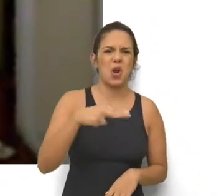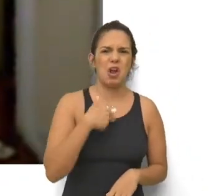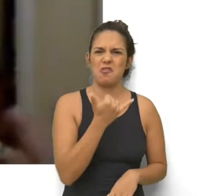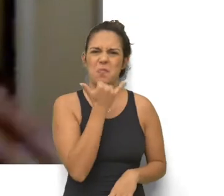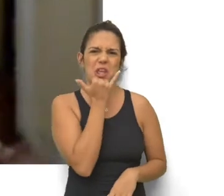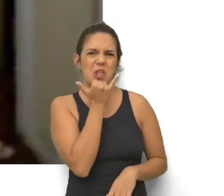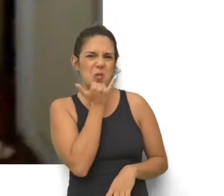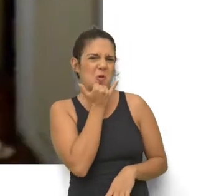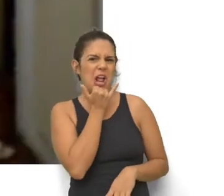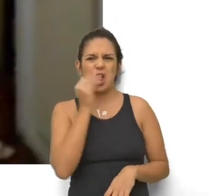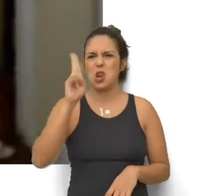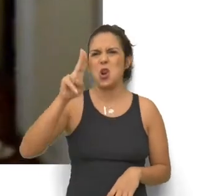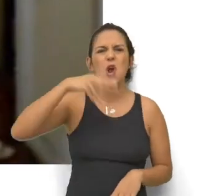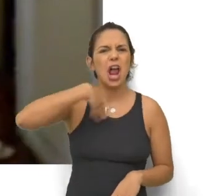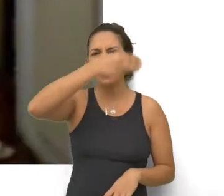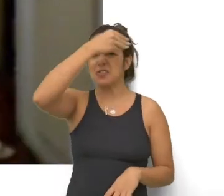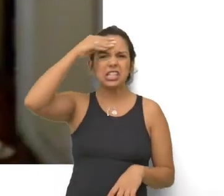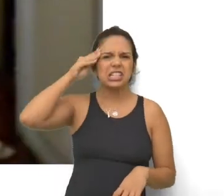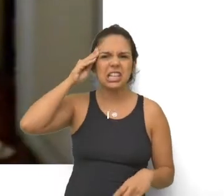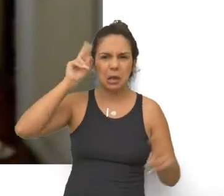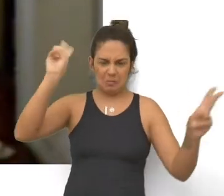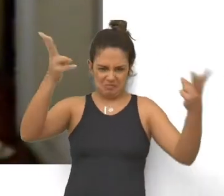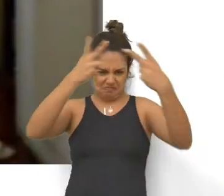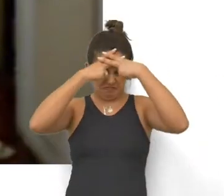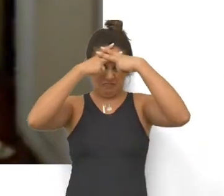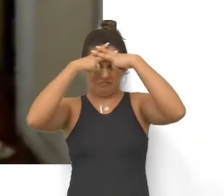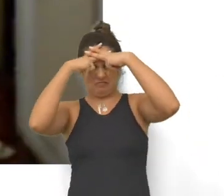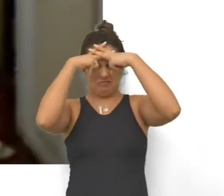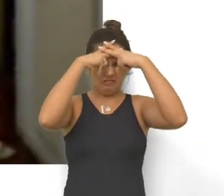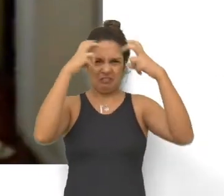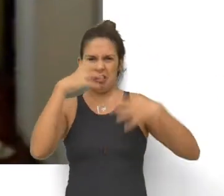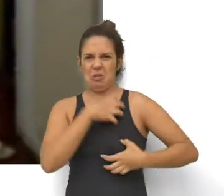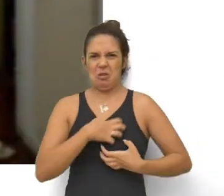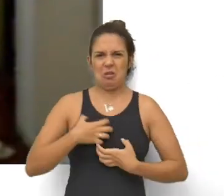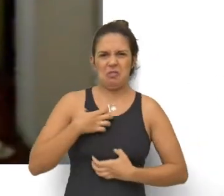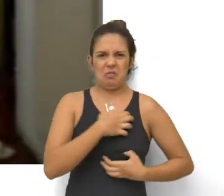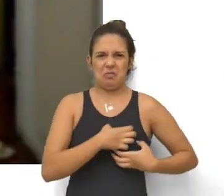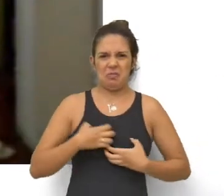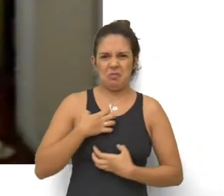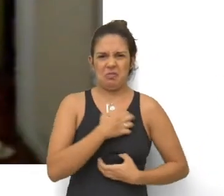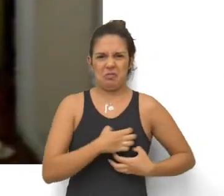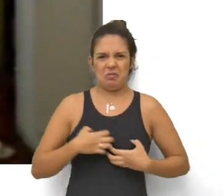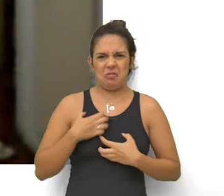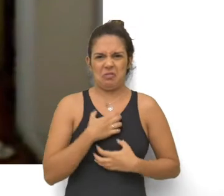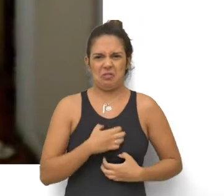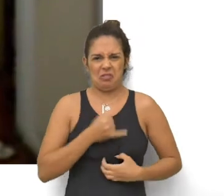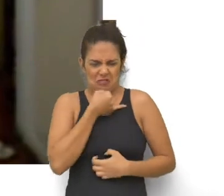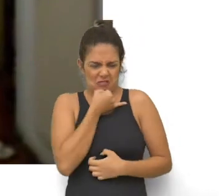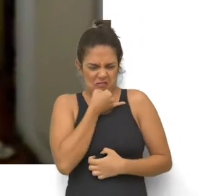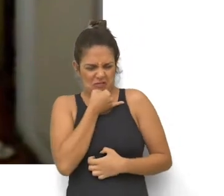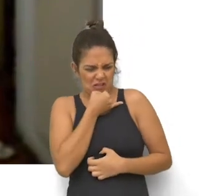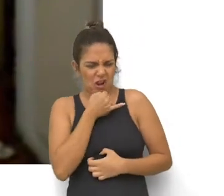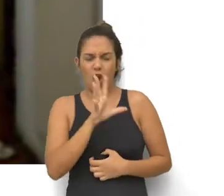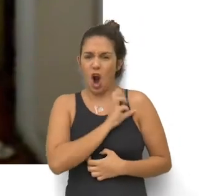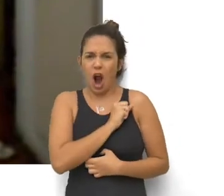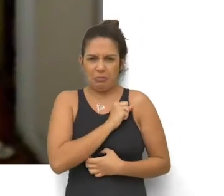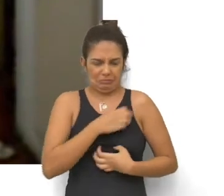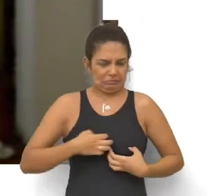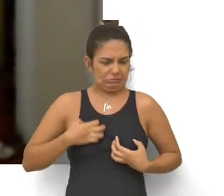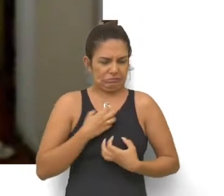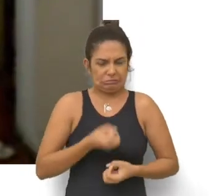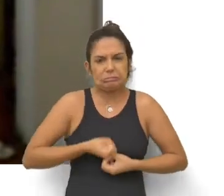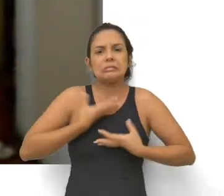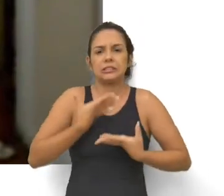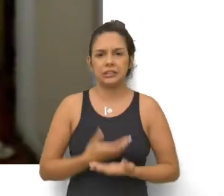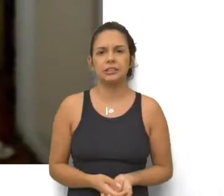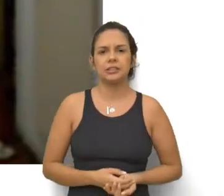podia deixar para trás, mas ela carrega com ela, né? Faz questão de alimentar essa mágoa. E então eu